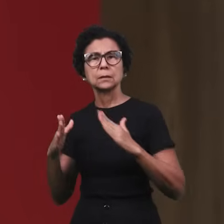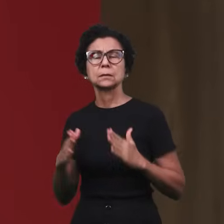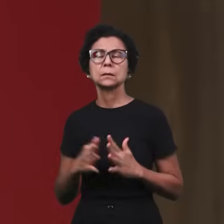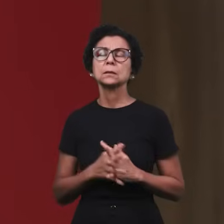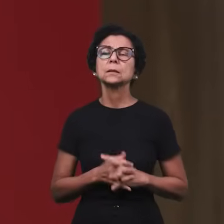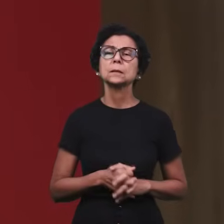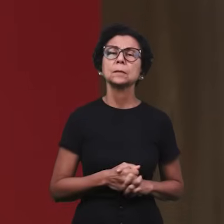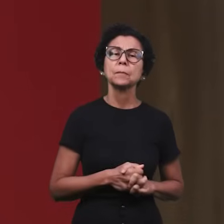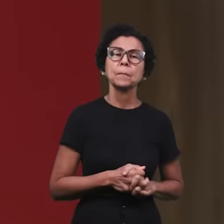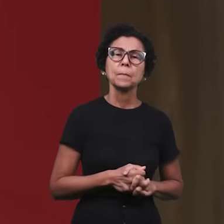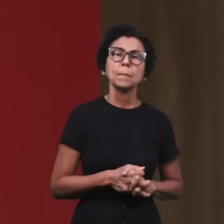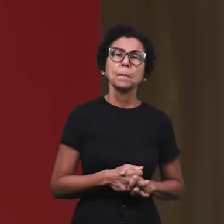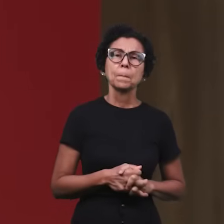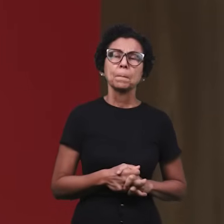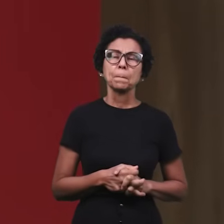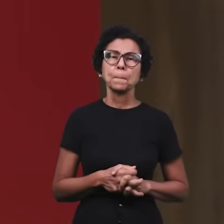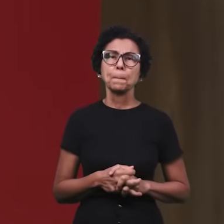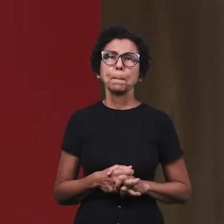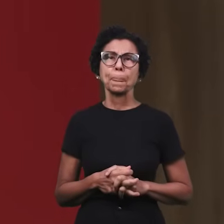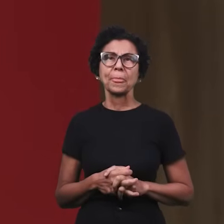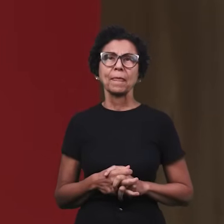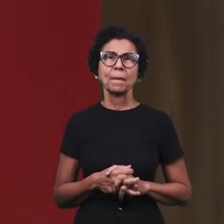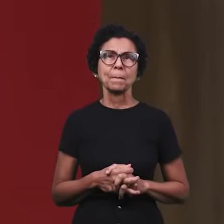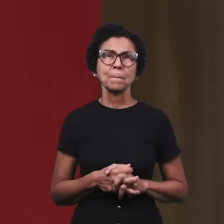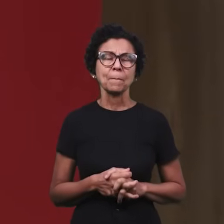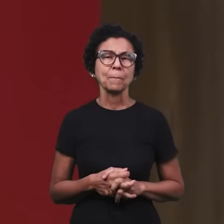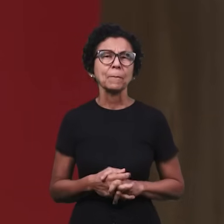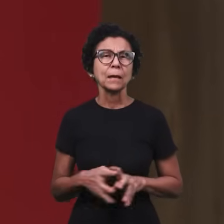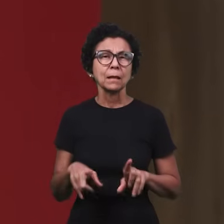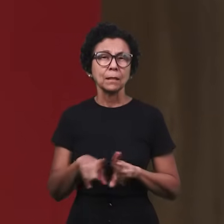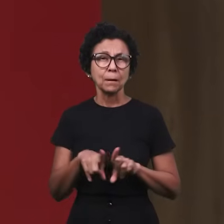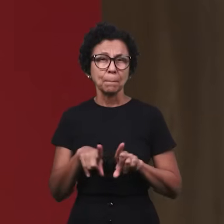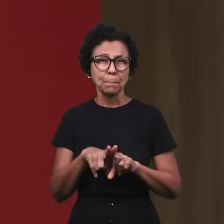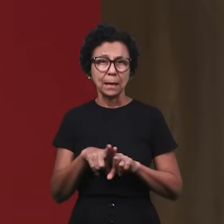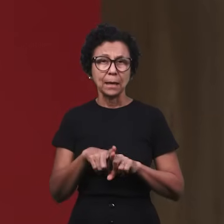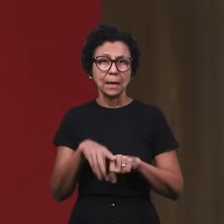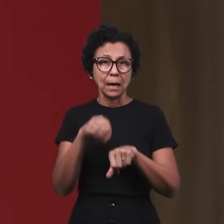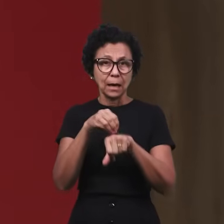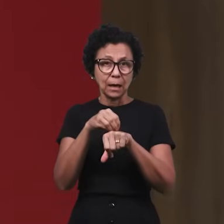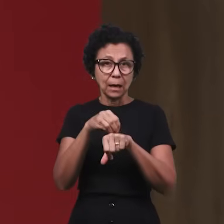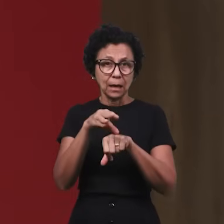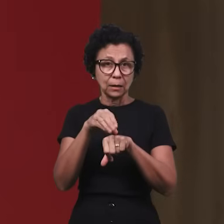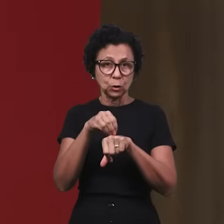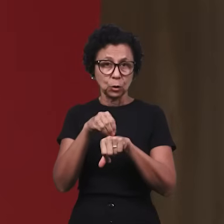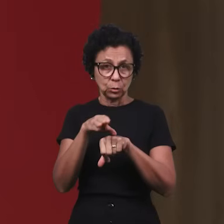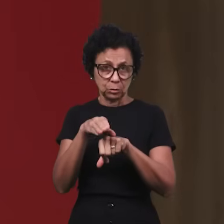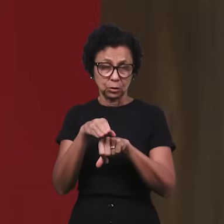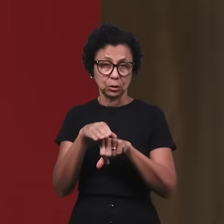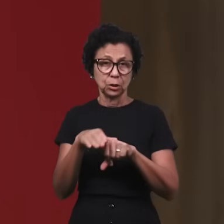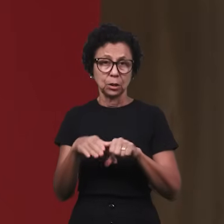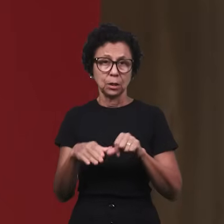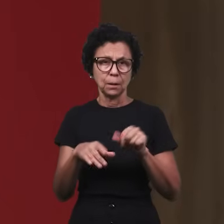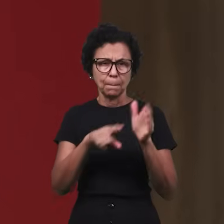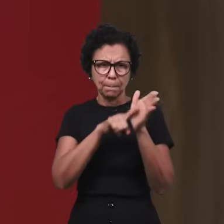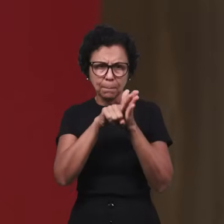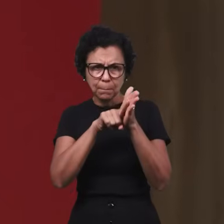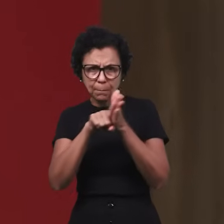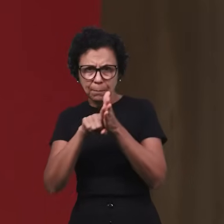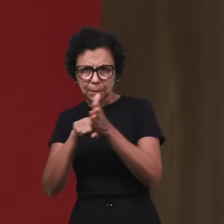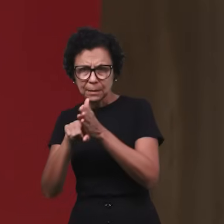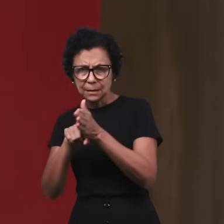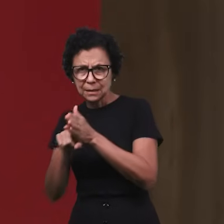lá em Israel que existem achados arqueológicos que mostram esses aparelhos,